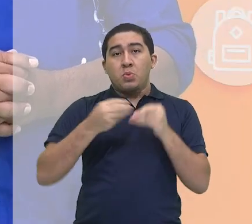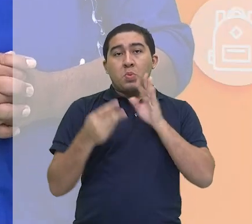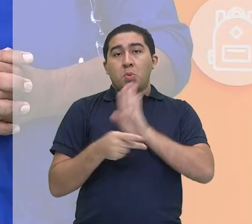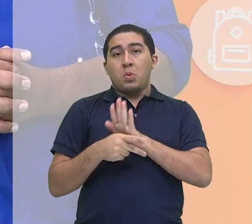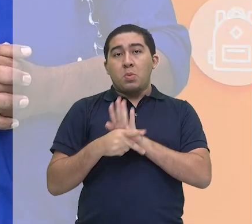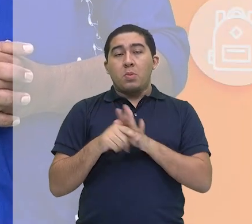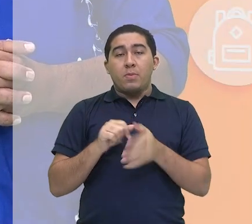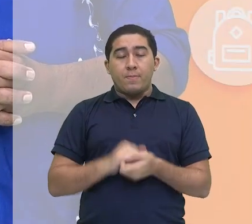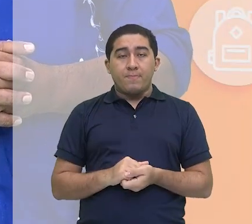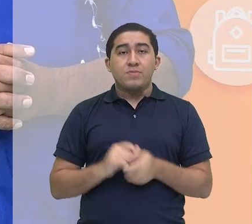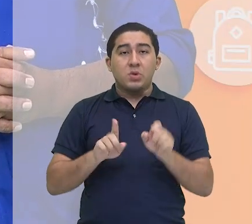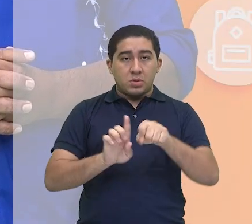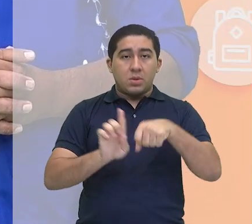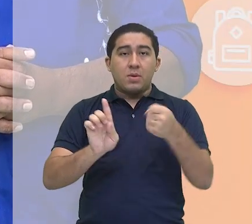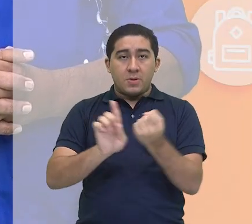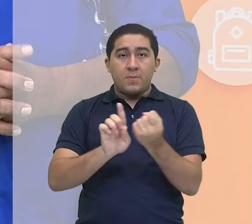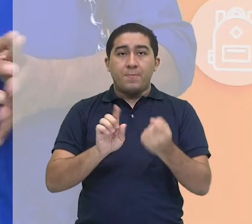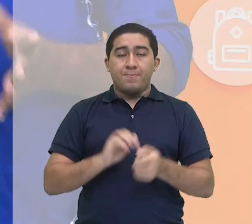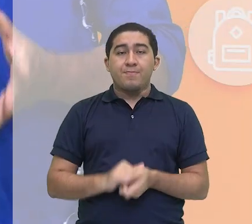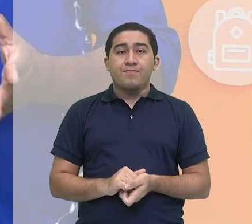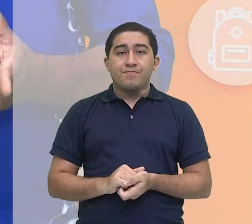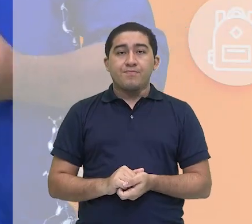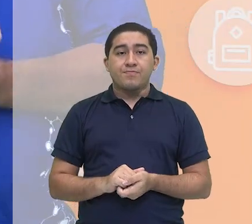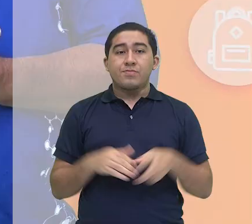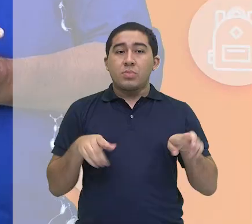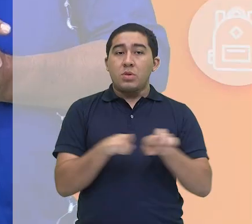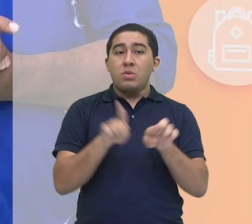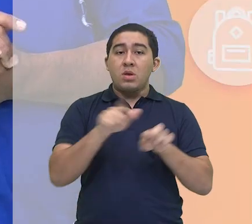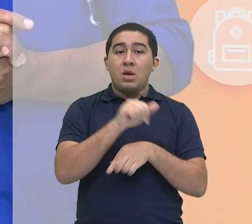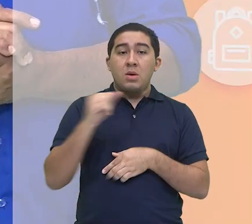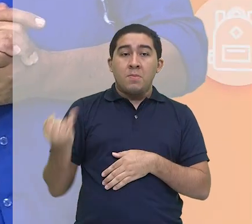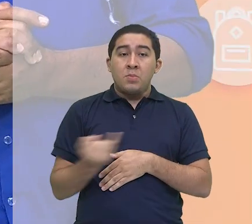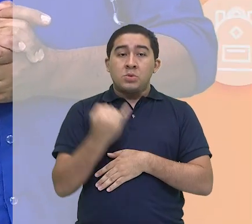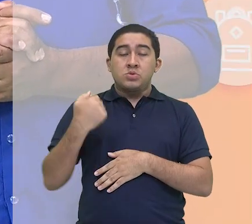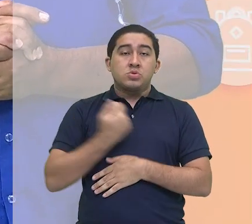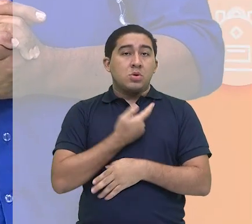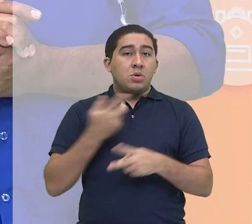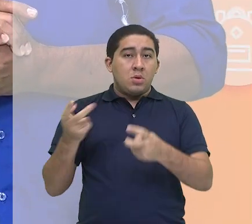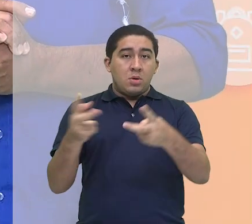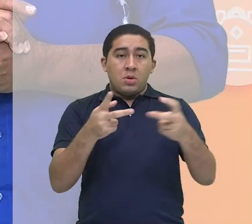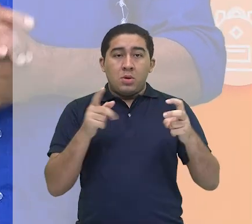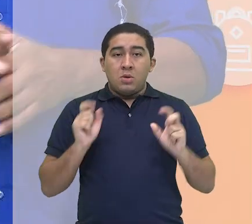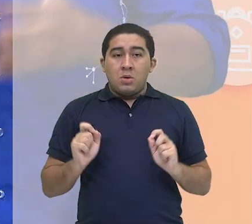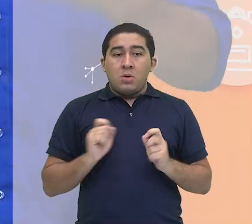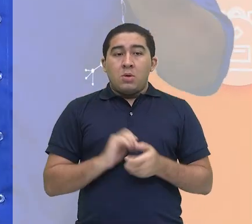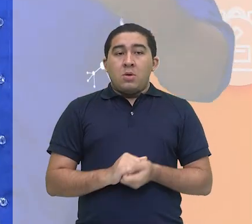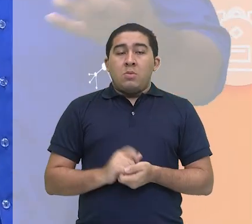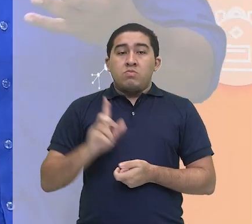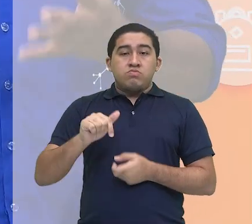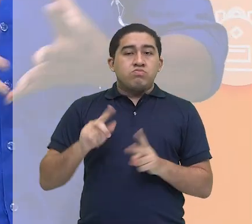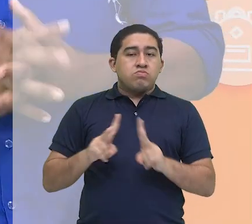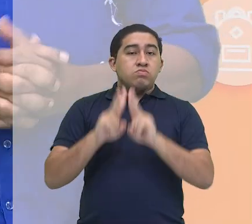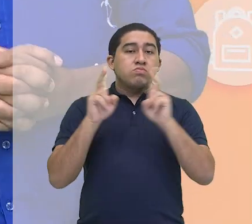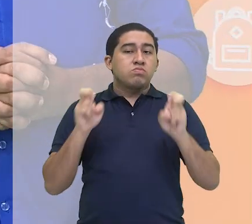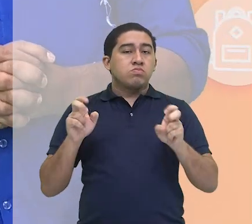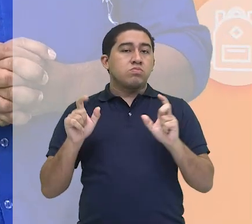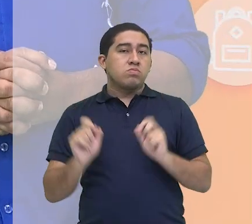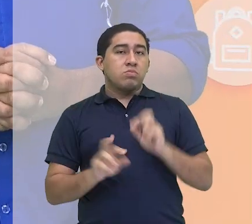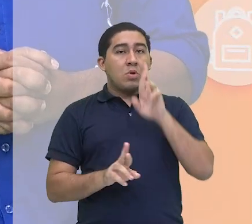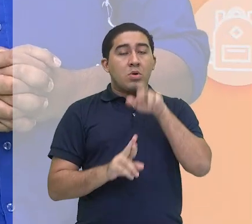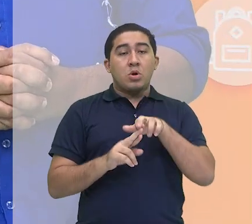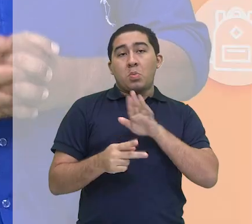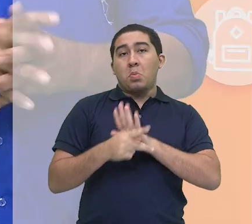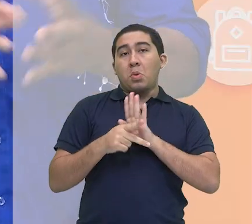aí, com a sociedade. E é essencial, aí a gente pode perceber, essa questão do